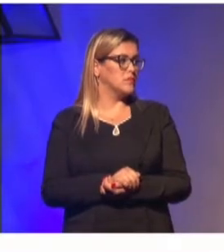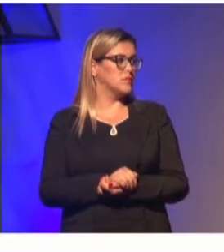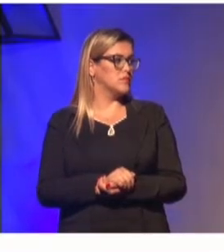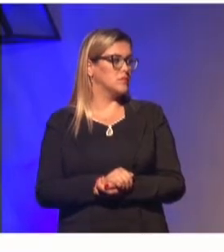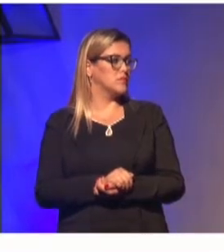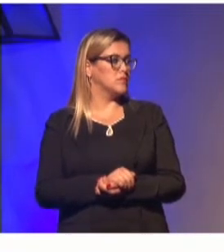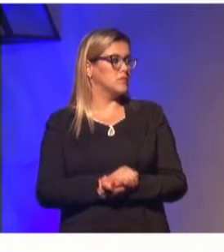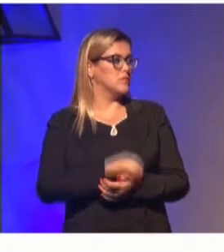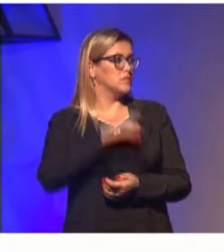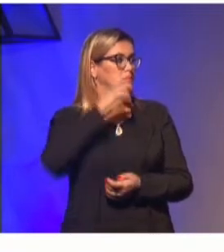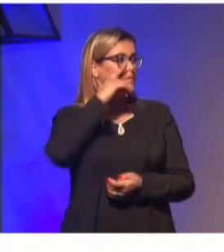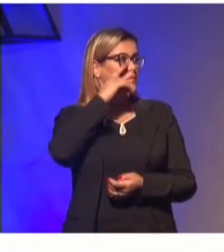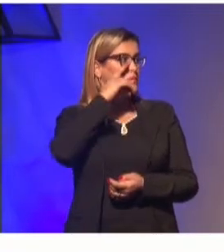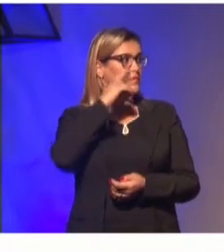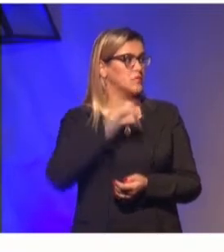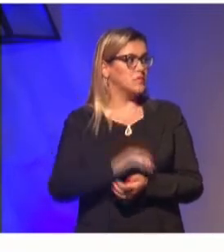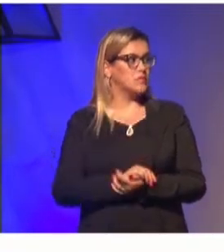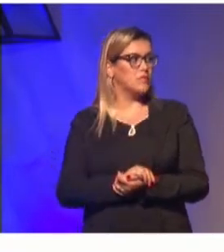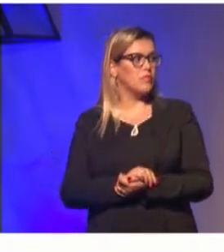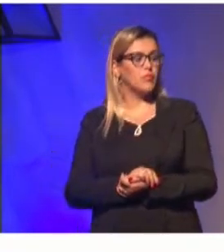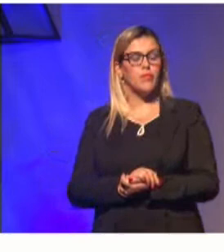Foi. Bom, então quando a gente fala